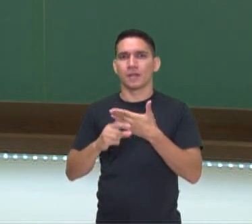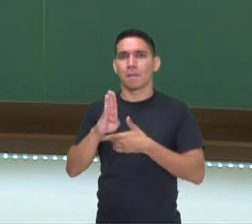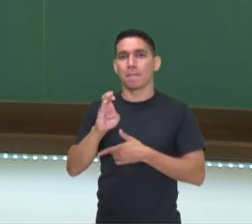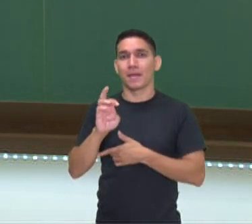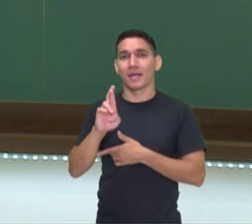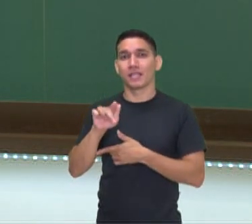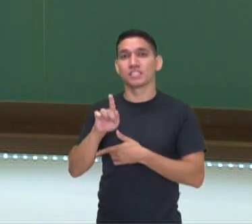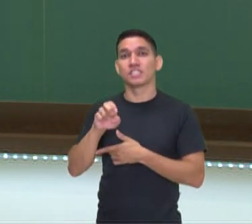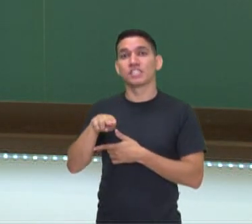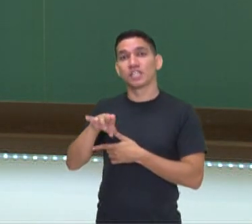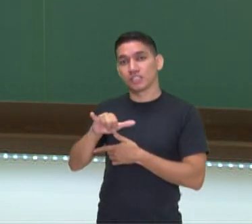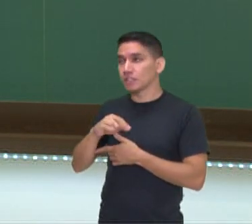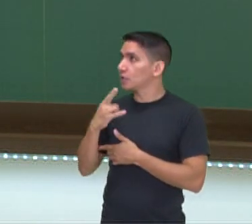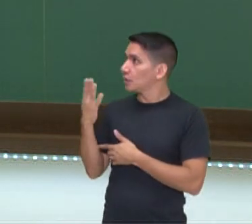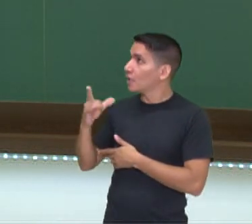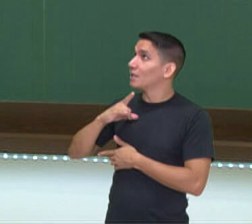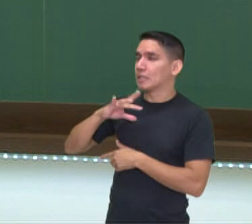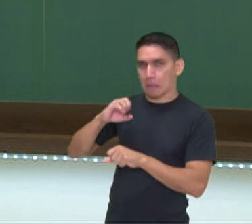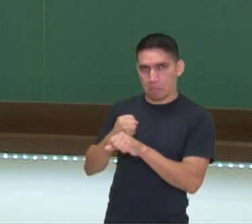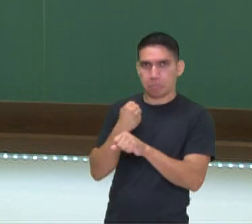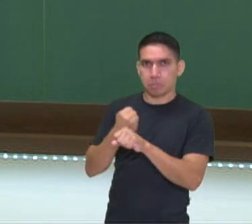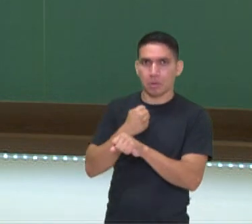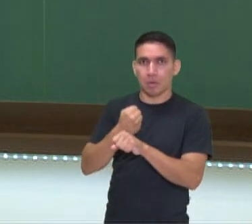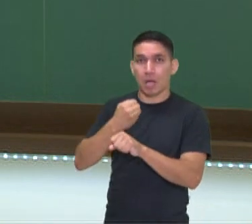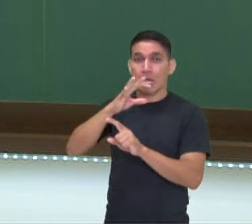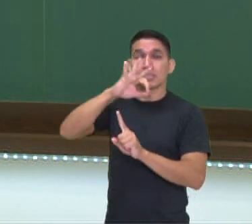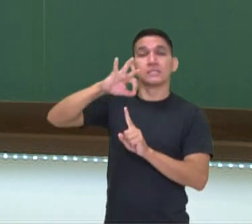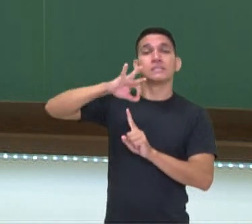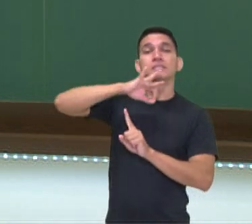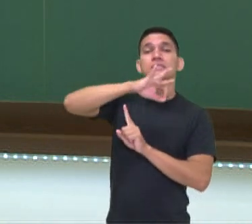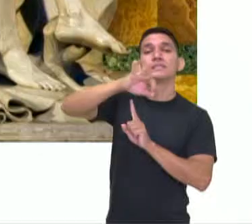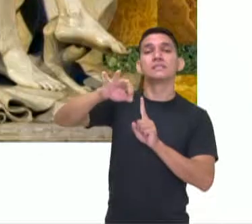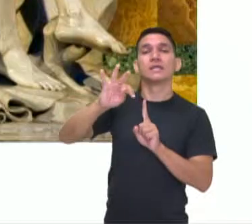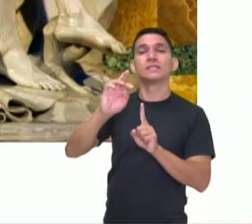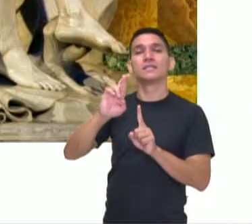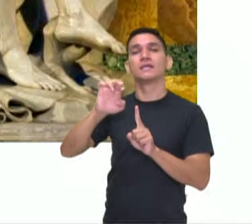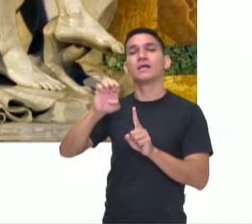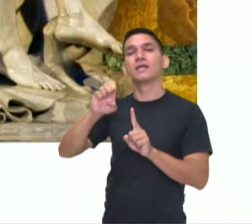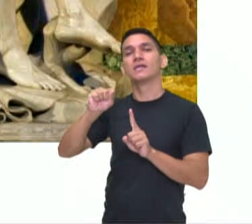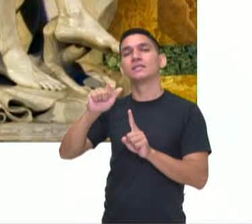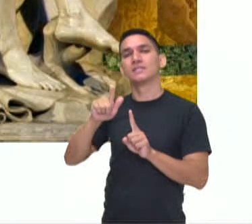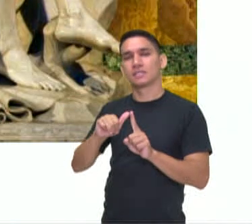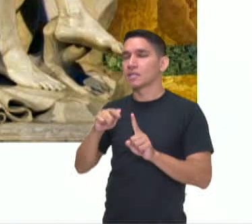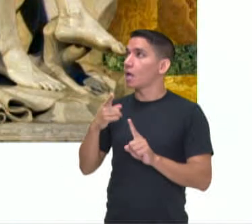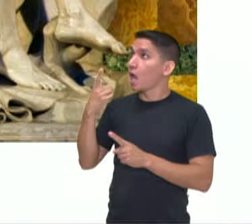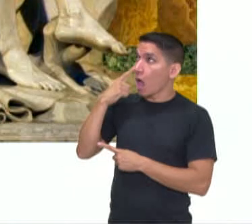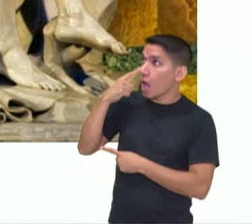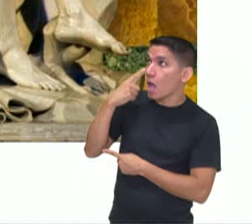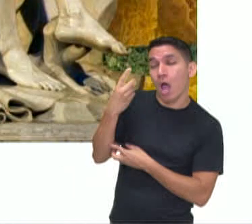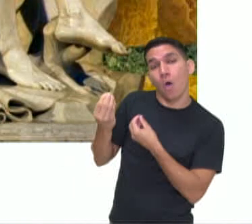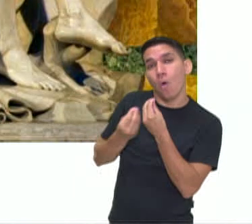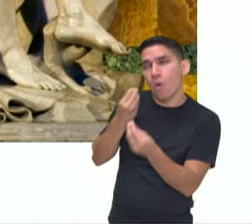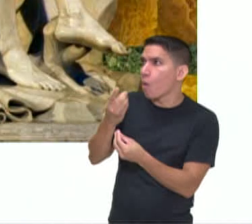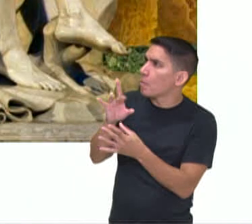Bernini, tá? Então aqui tem uma obra, a Santa Teresa do Bernini, 1645, para você ver justamente essa